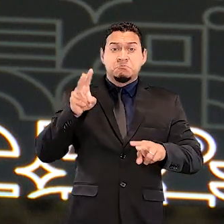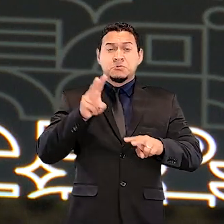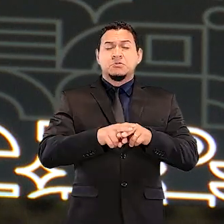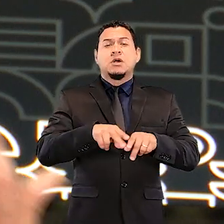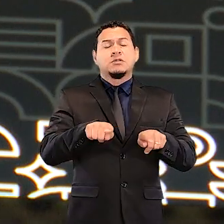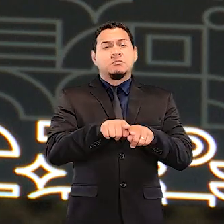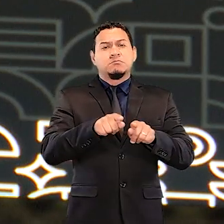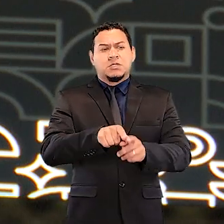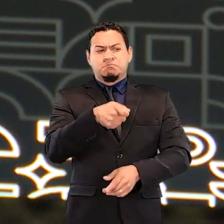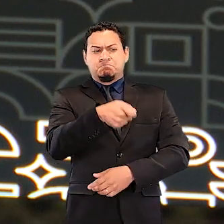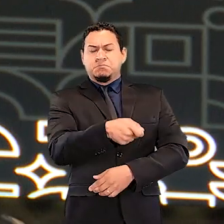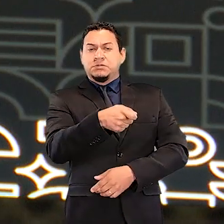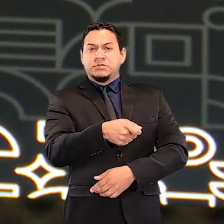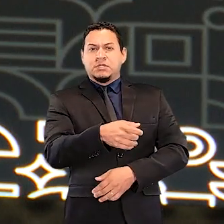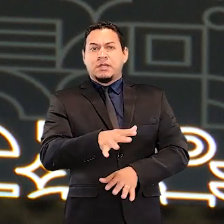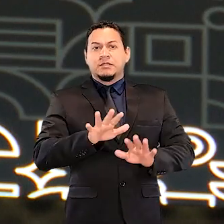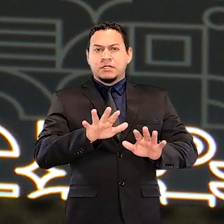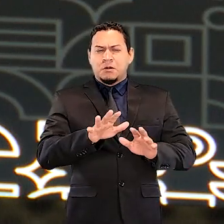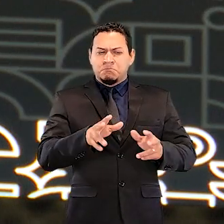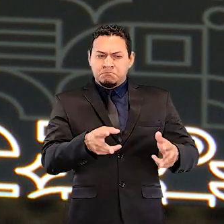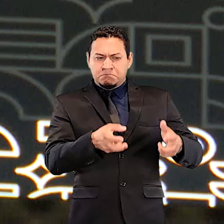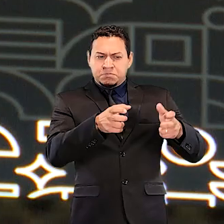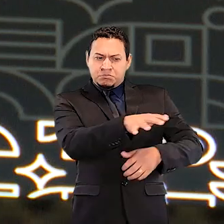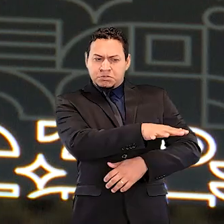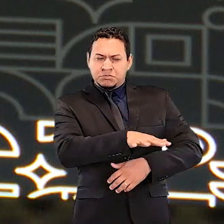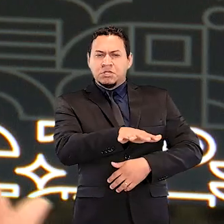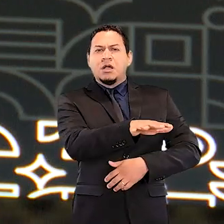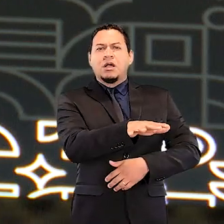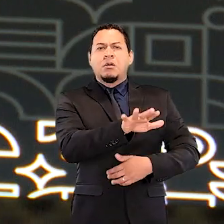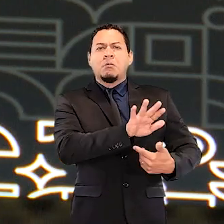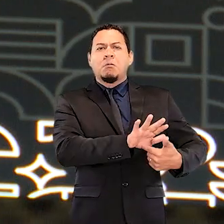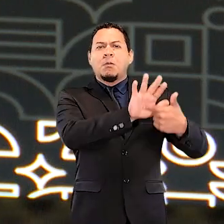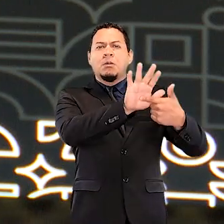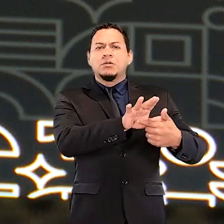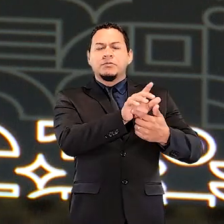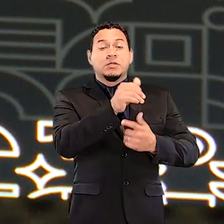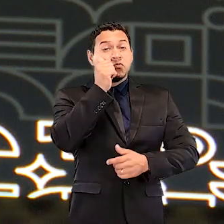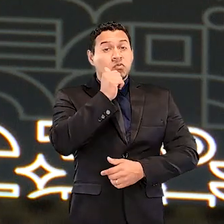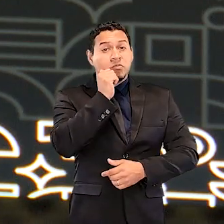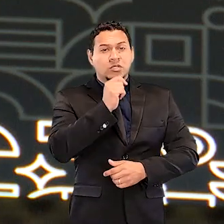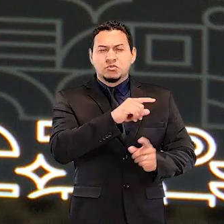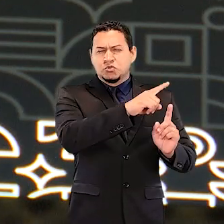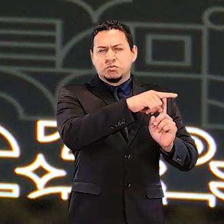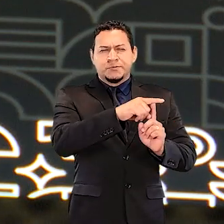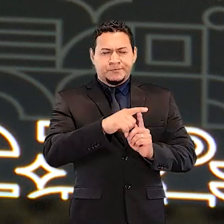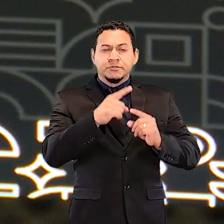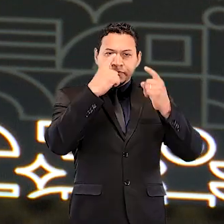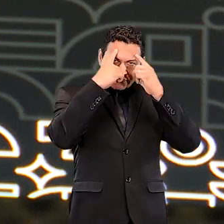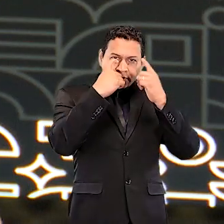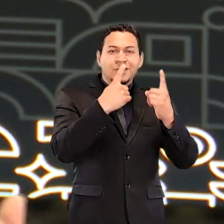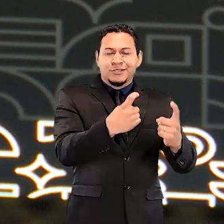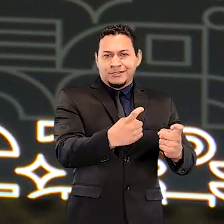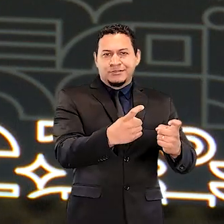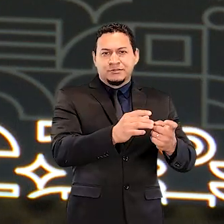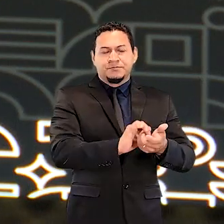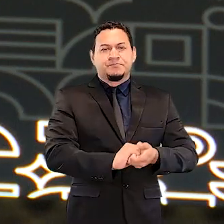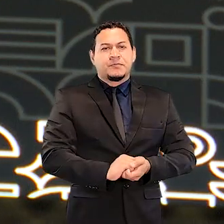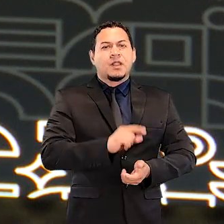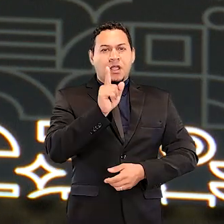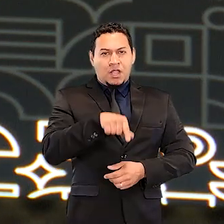Então, de um lado, mostra para as mulheres, né, que as violências, que várias formas de violência